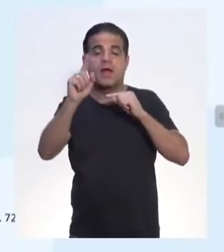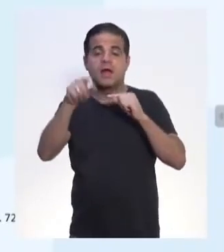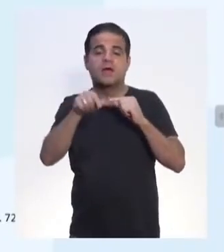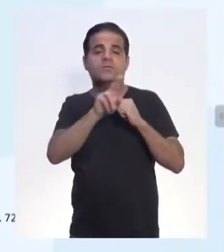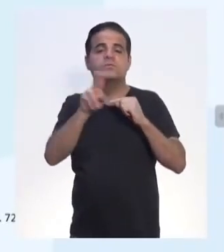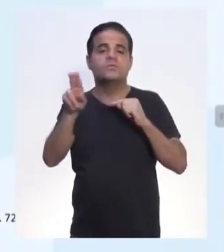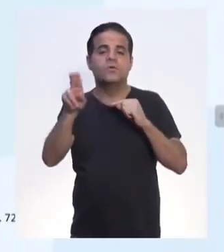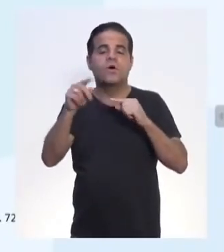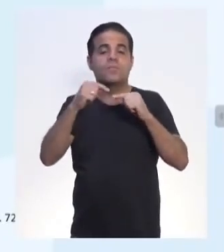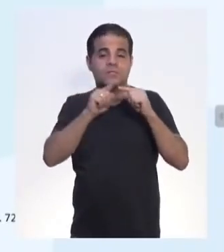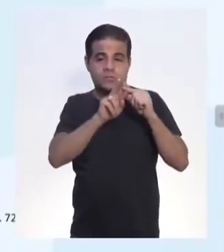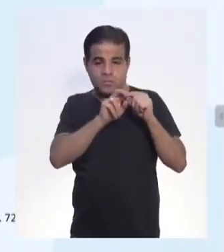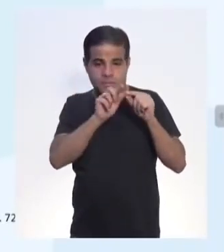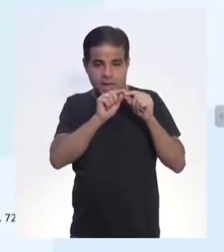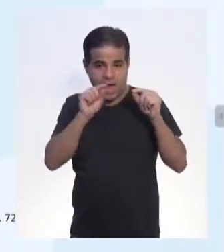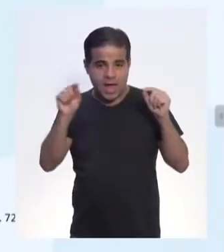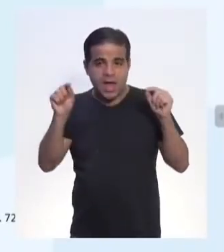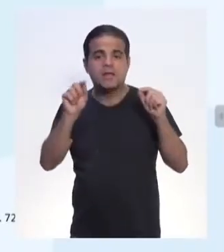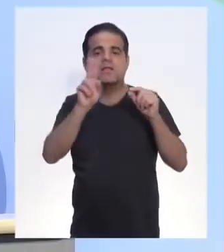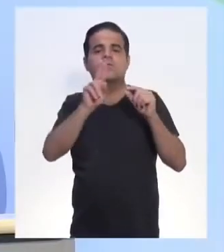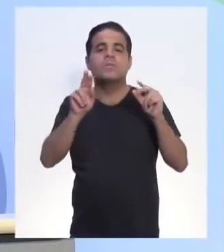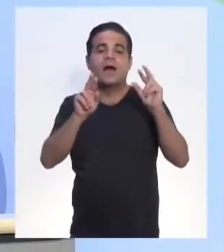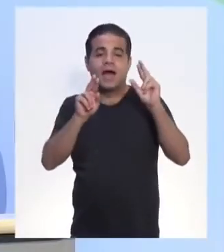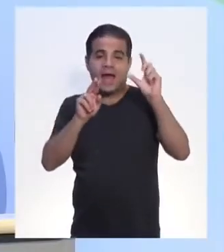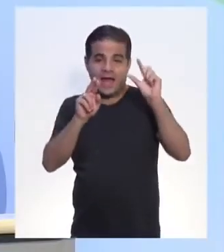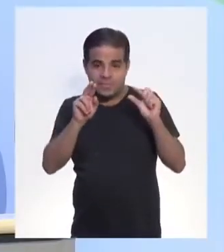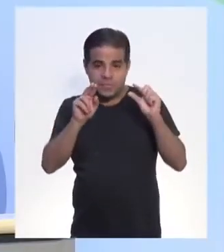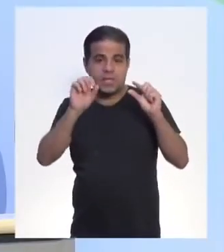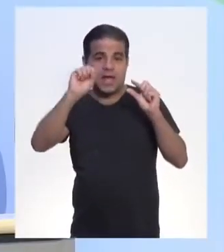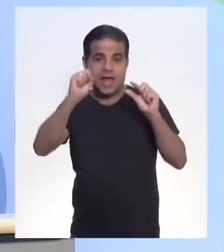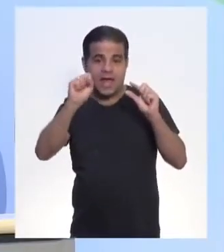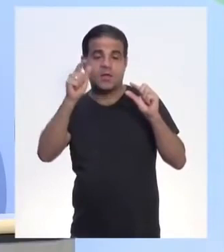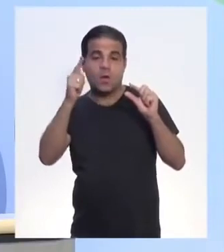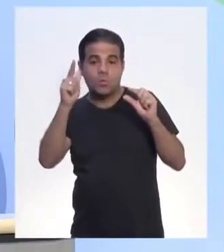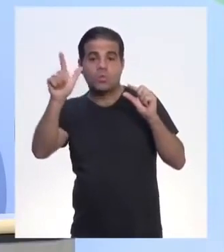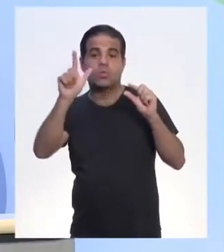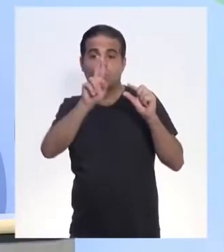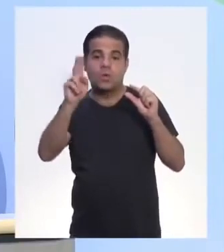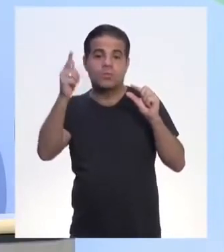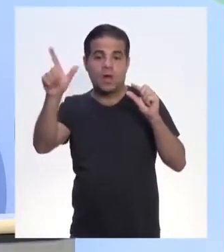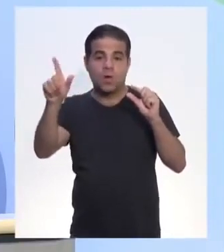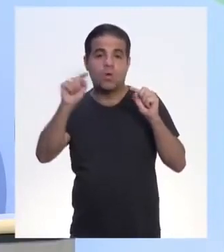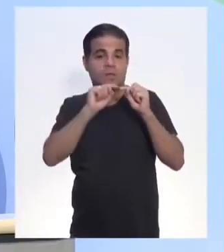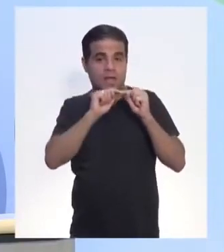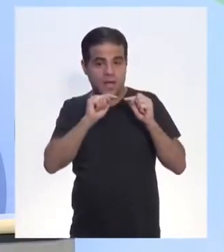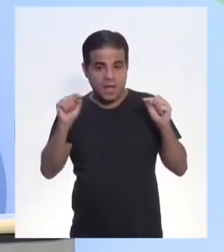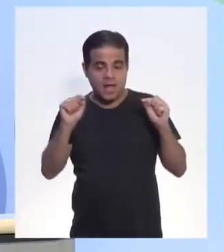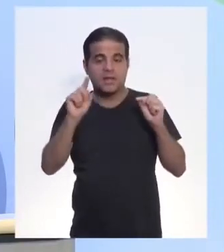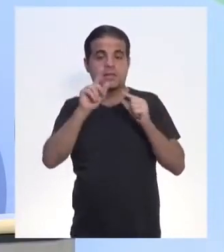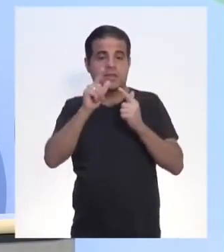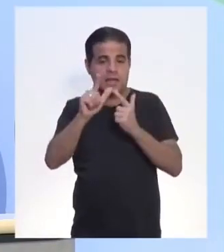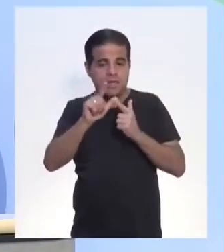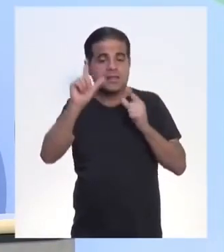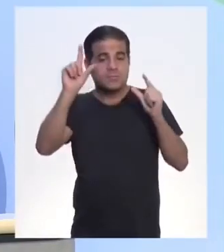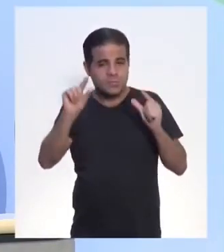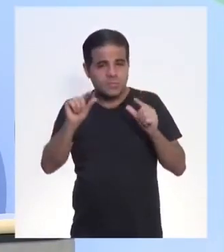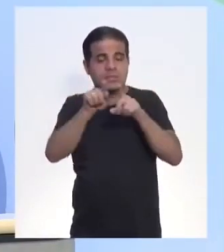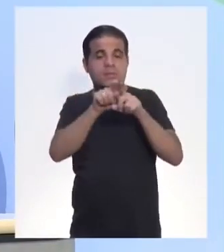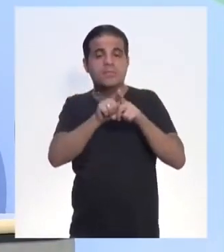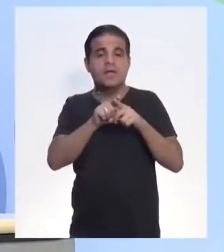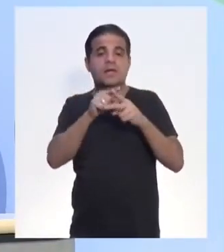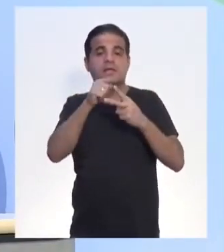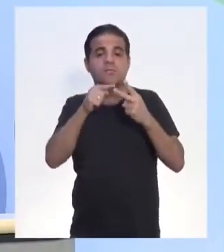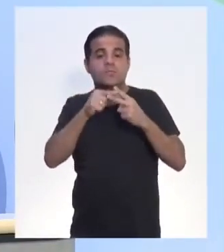o nome de uma reta, que é a letra minúscula. Isso. S é o nome da outra reta, também como letra minúscula. E nós temos